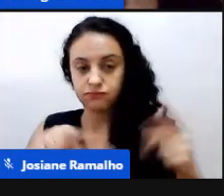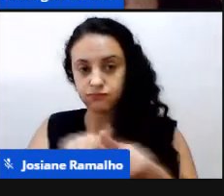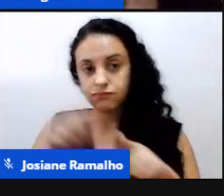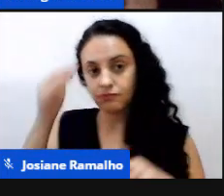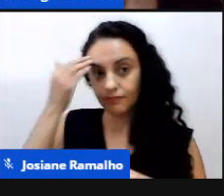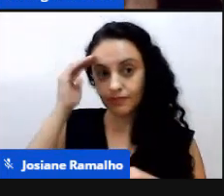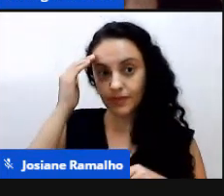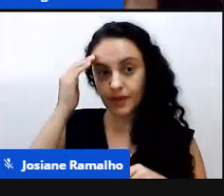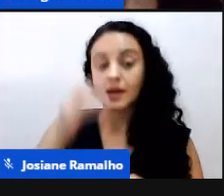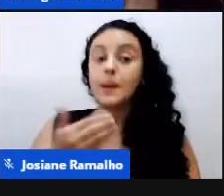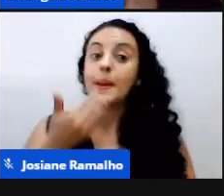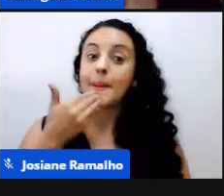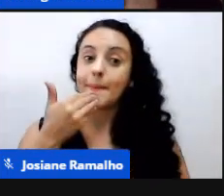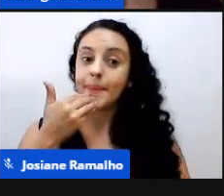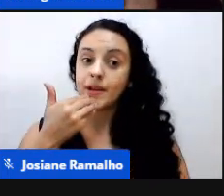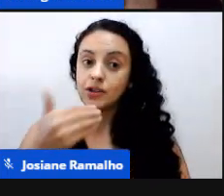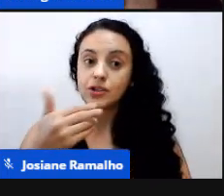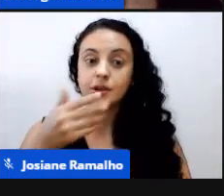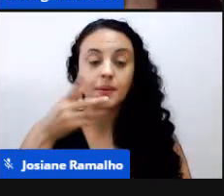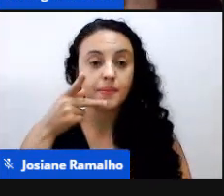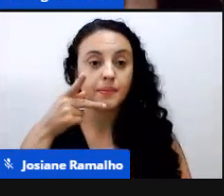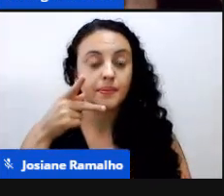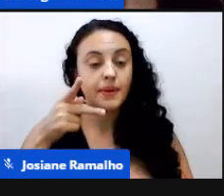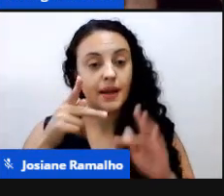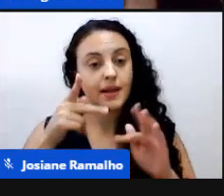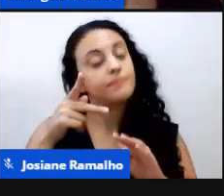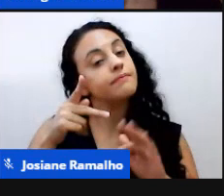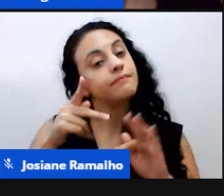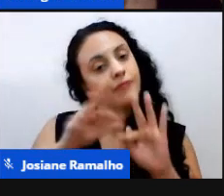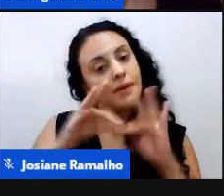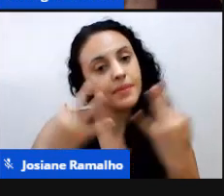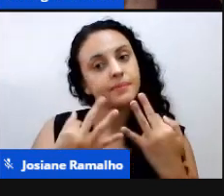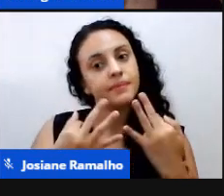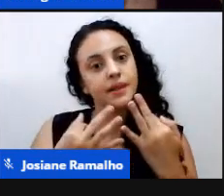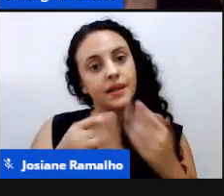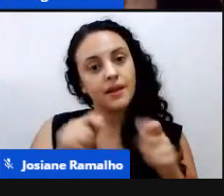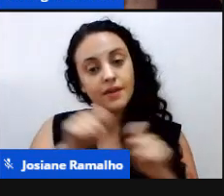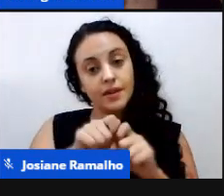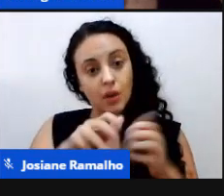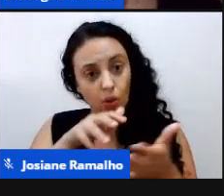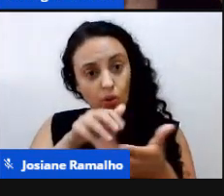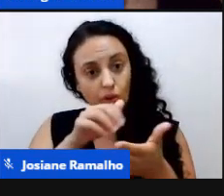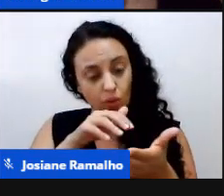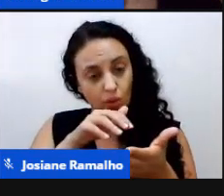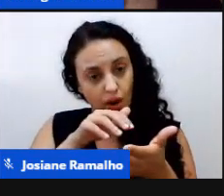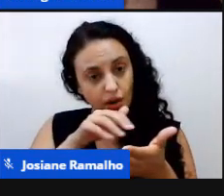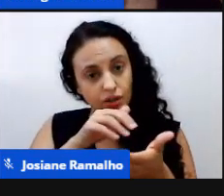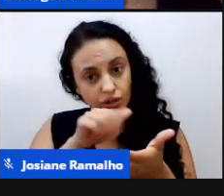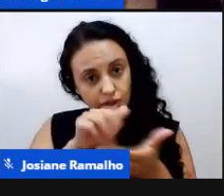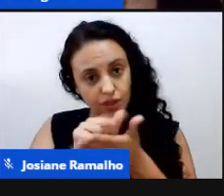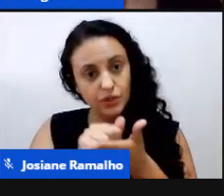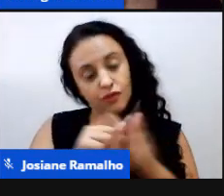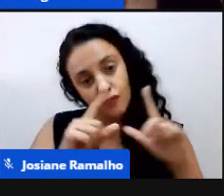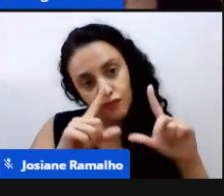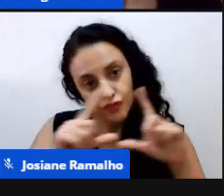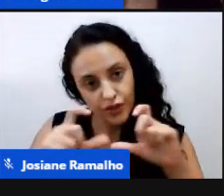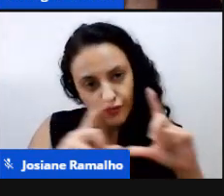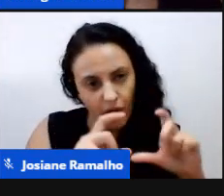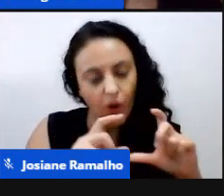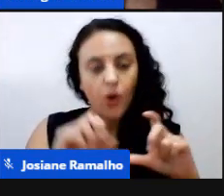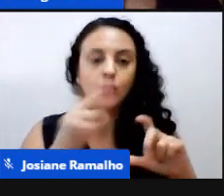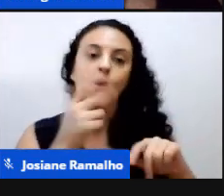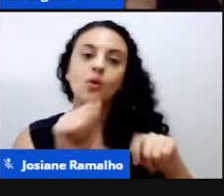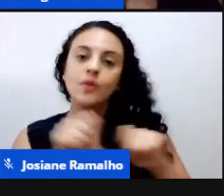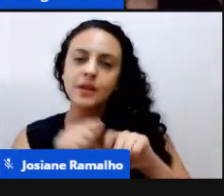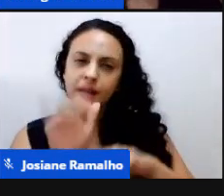registros através de atividades como fotos, vídeos, comentários das atividades, que dessa forma vocês conseguem fazer